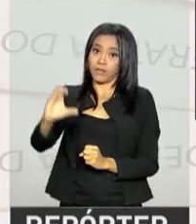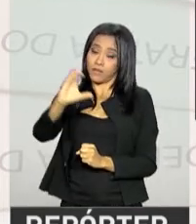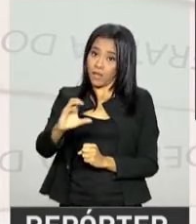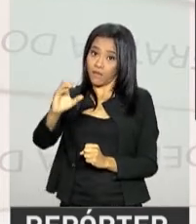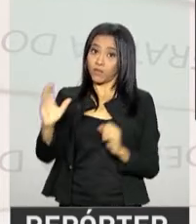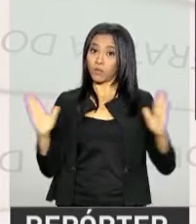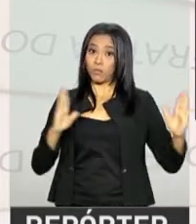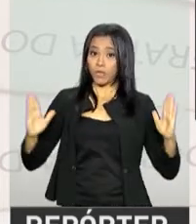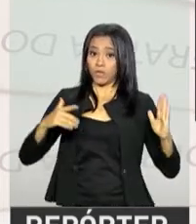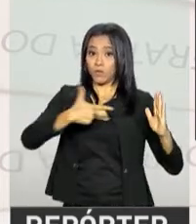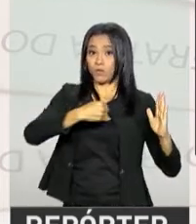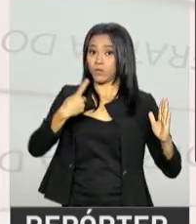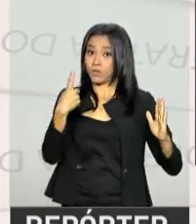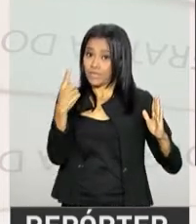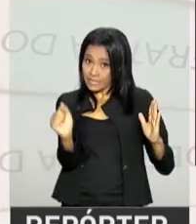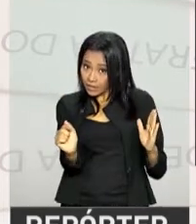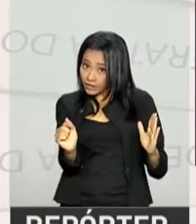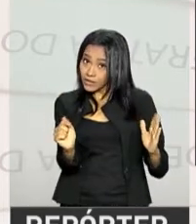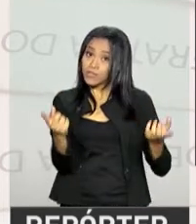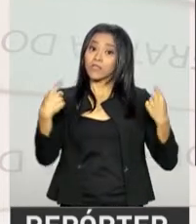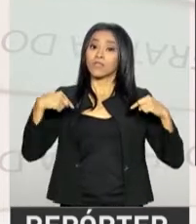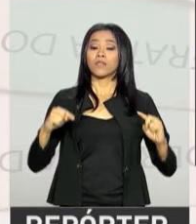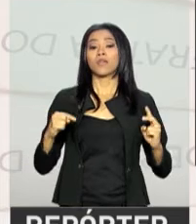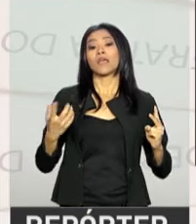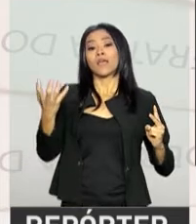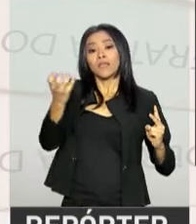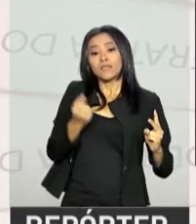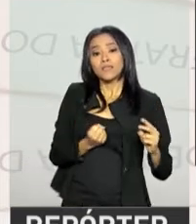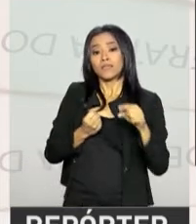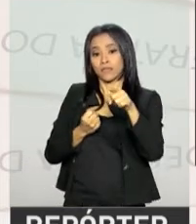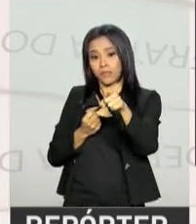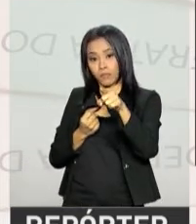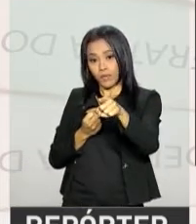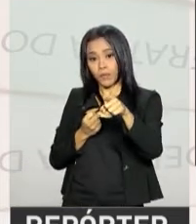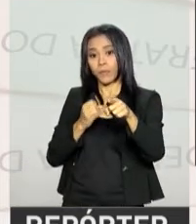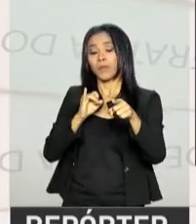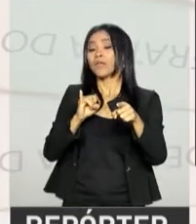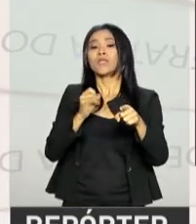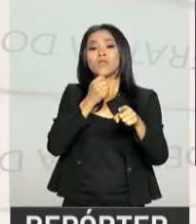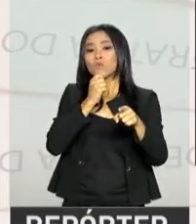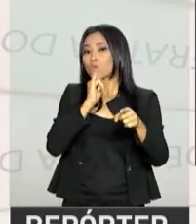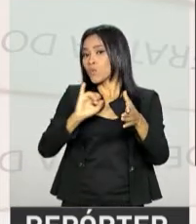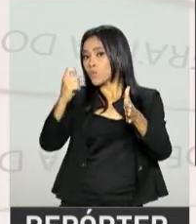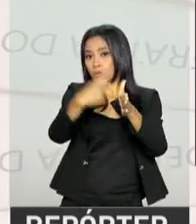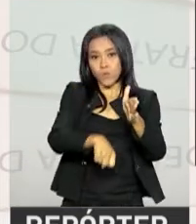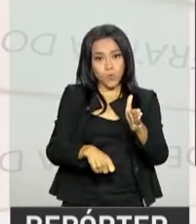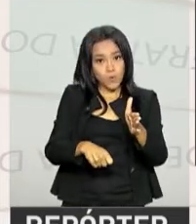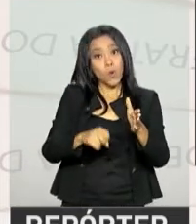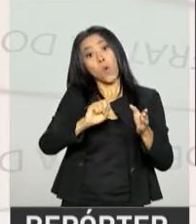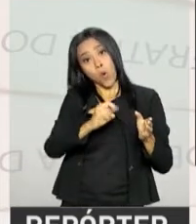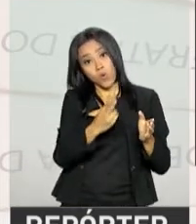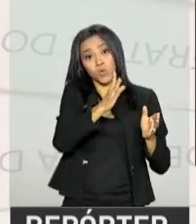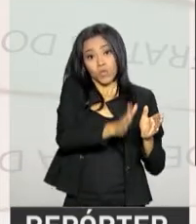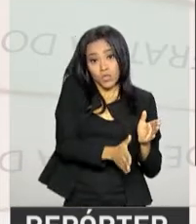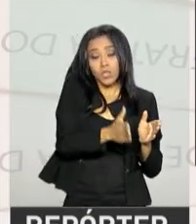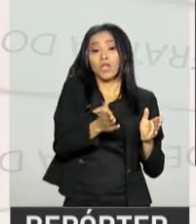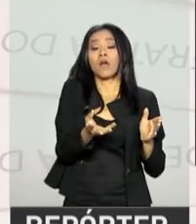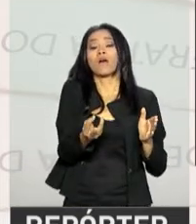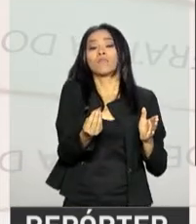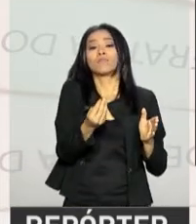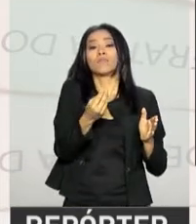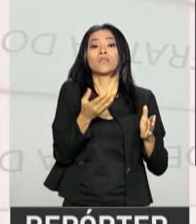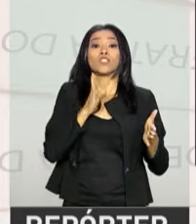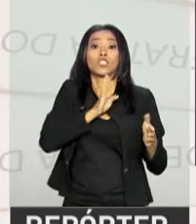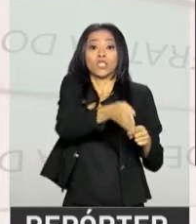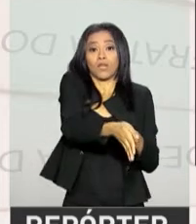28.559,70 em 2017. Recebeu rendimentos isentos, não tributáveis ou tributados exclusivamente